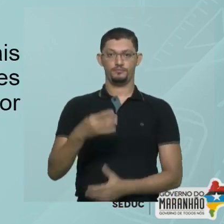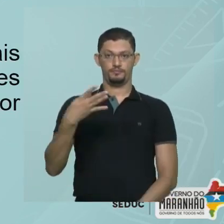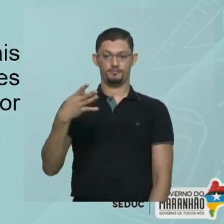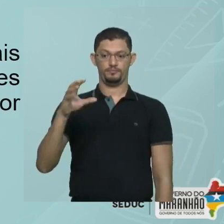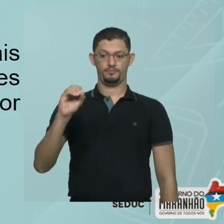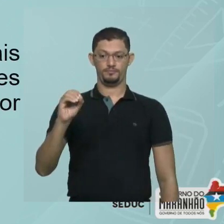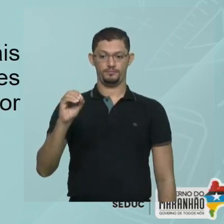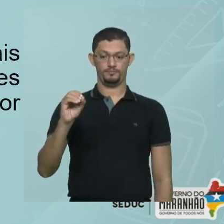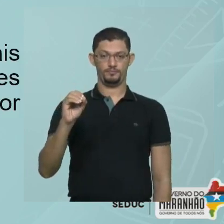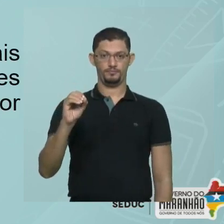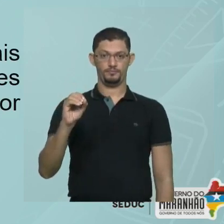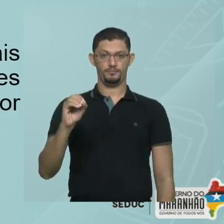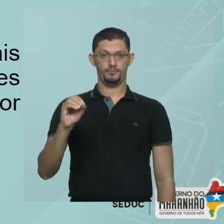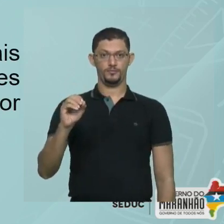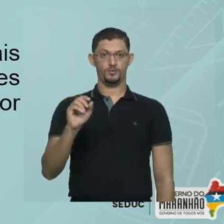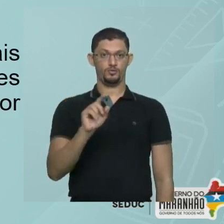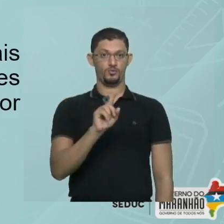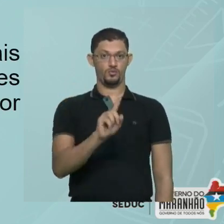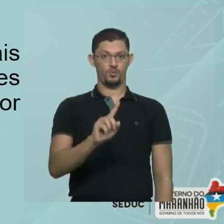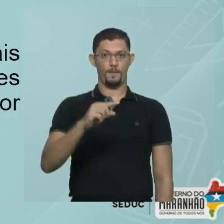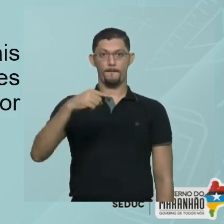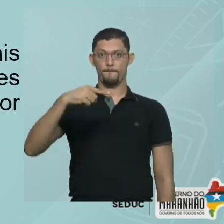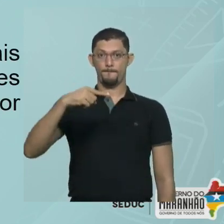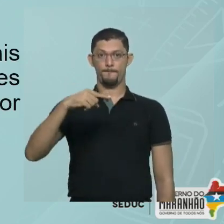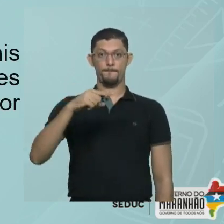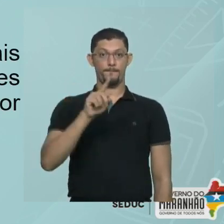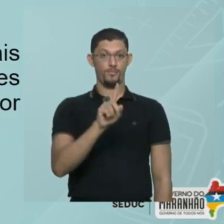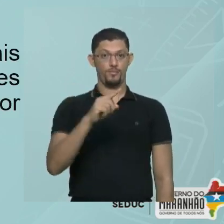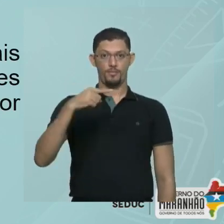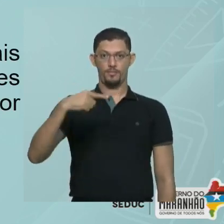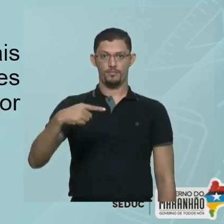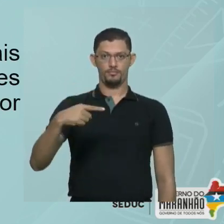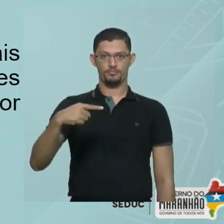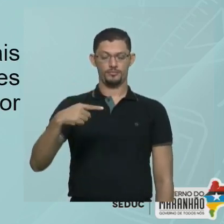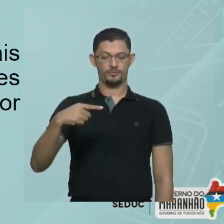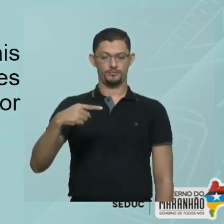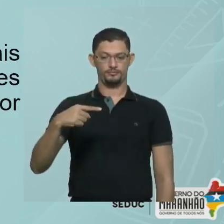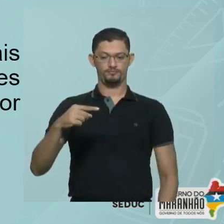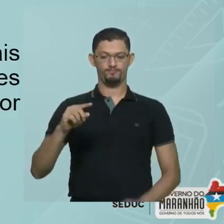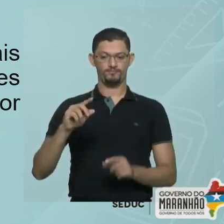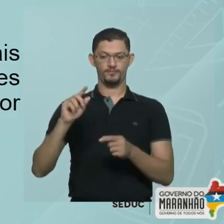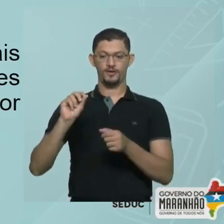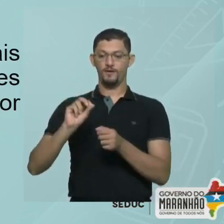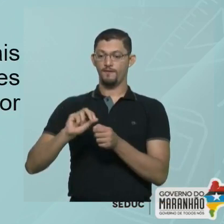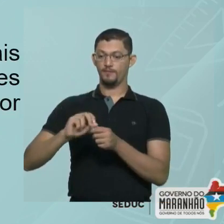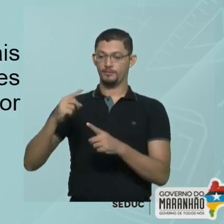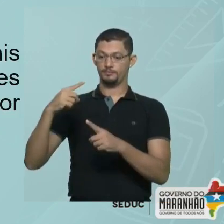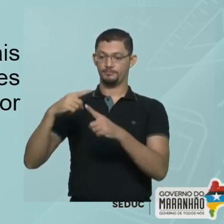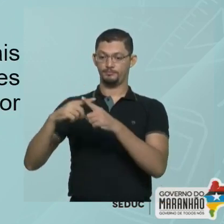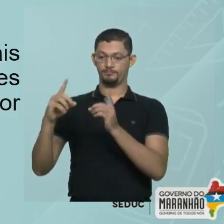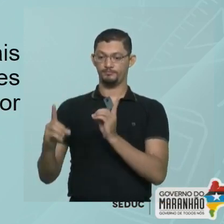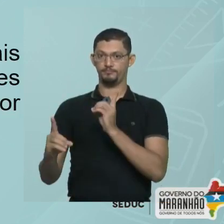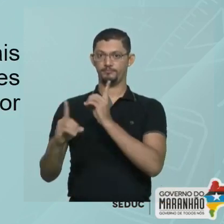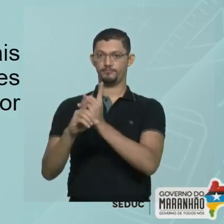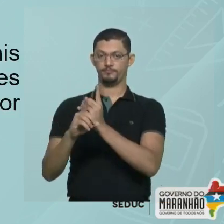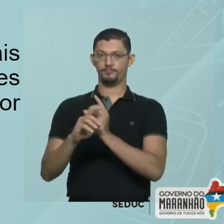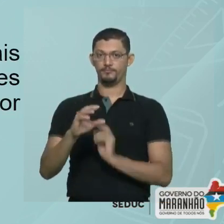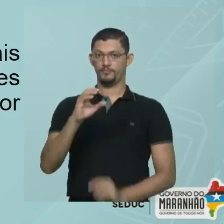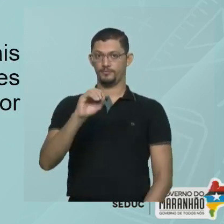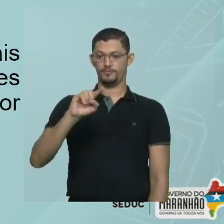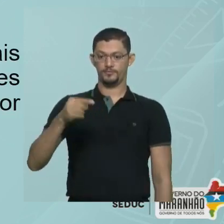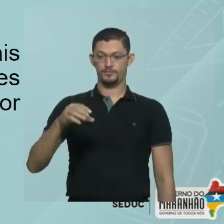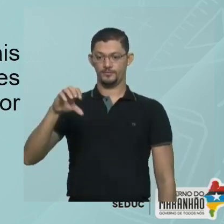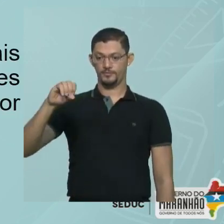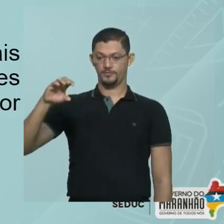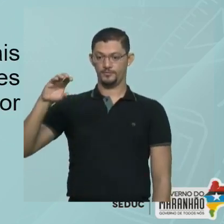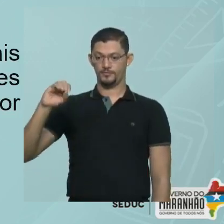40, 1 menos 40 é 0,40. Fazendo essa multiplicação, a gente vai encontrar